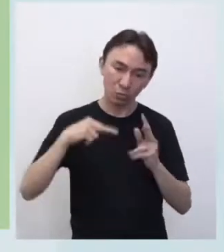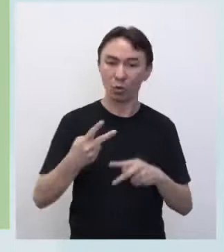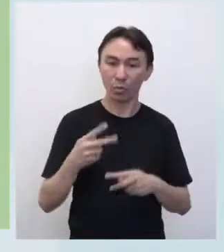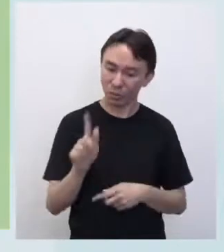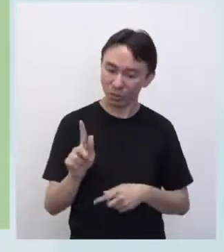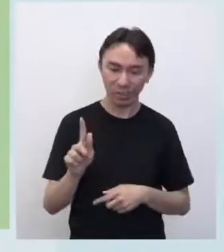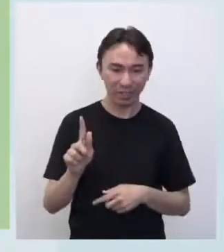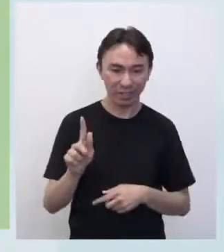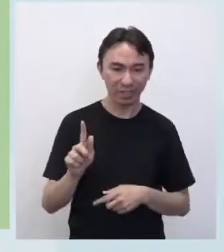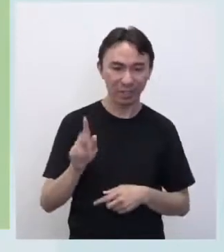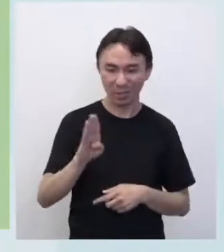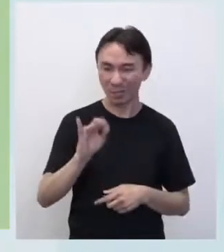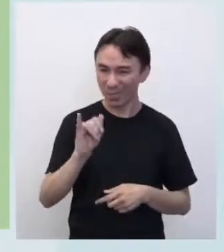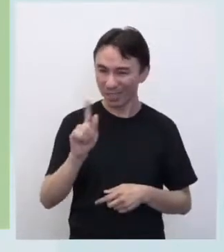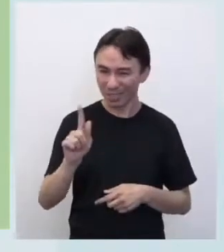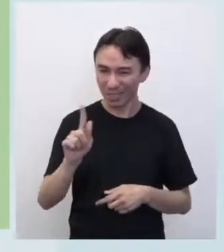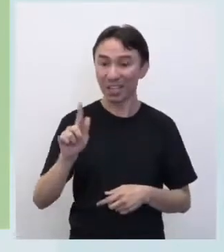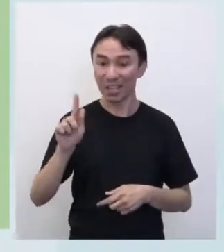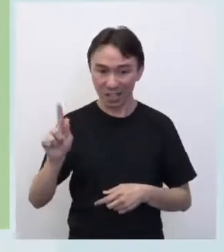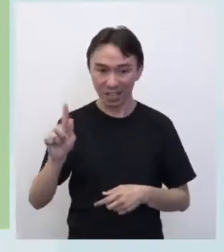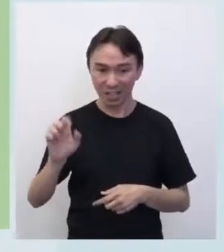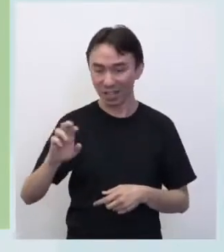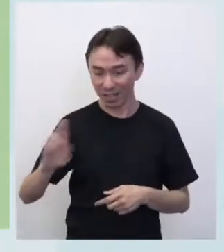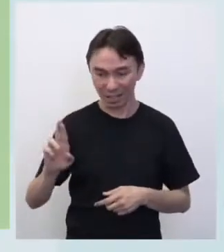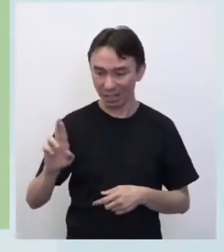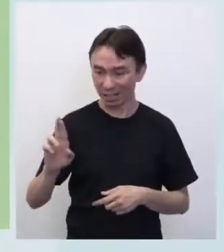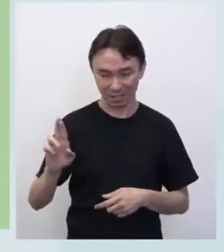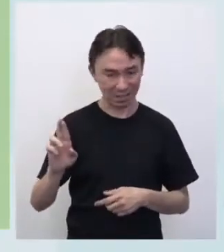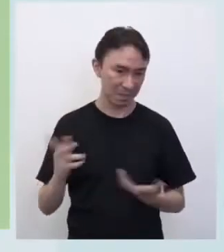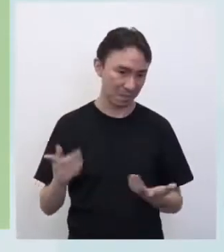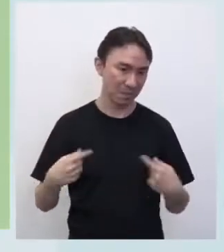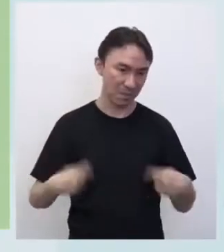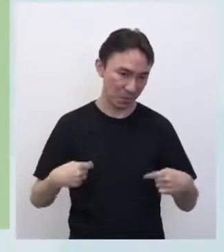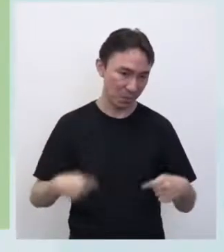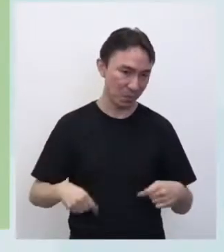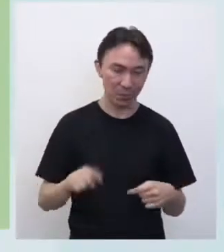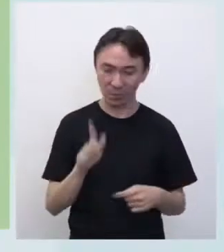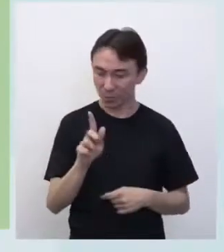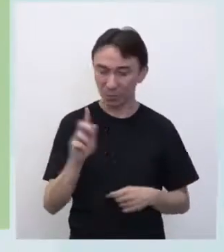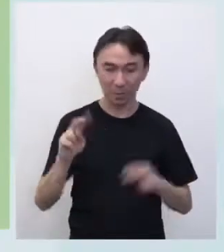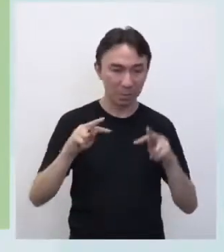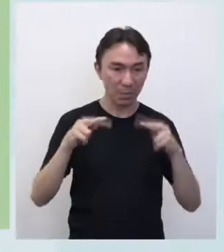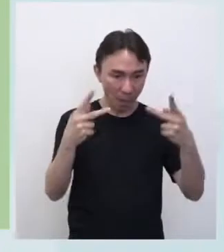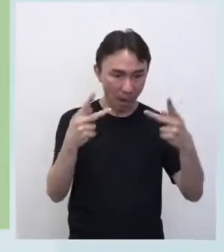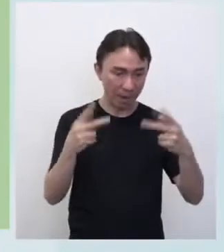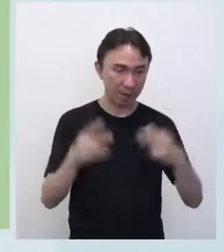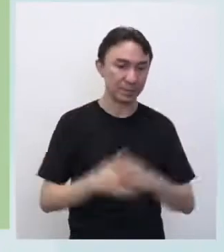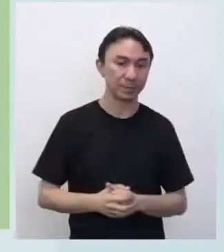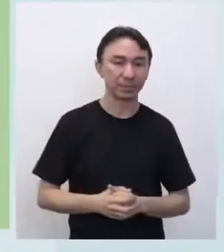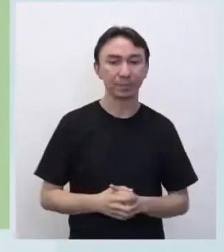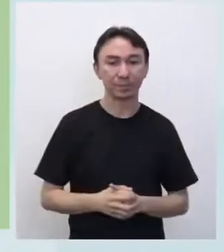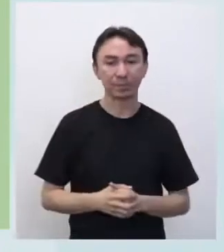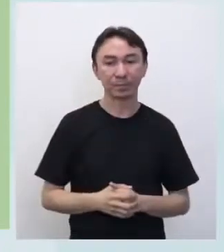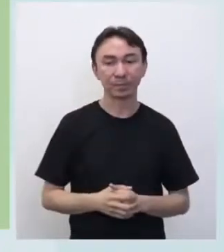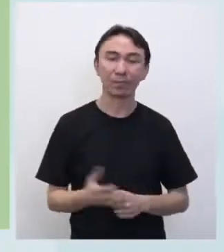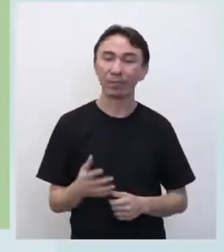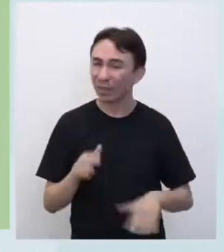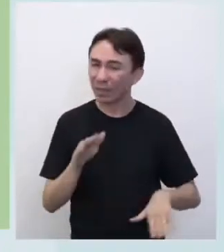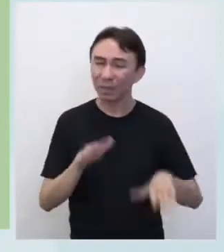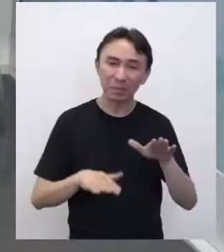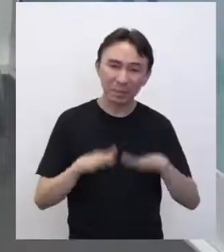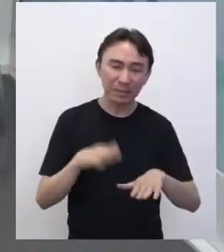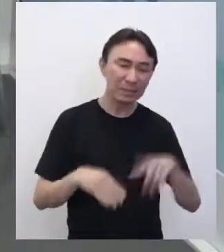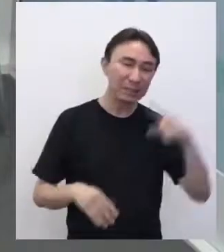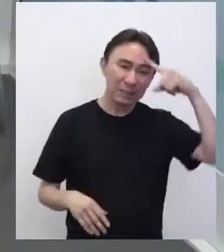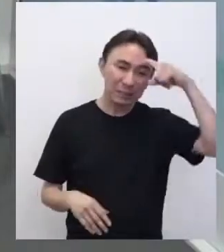bigger, não foi só o ER, eu tive que dobrar o G, que é a última consoante. E uma das dificuldades, João, é